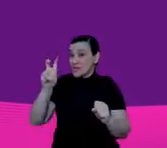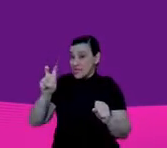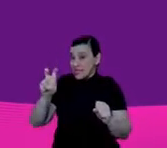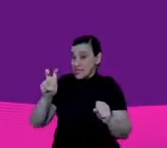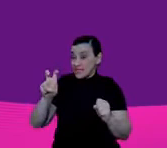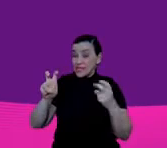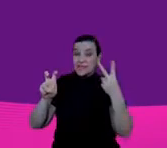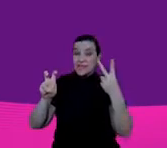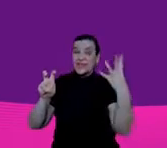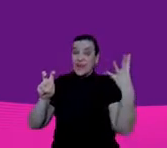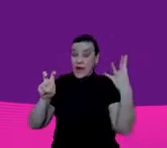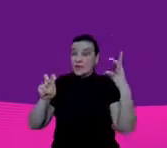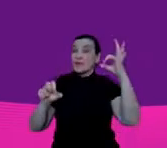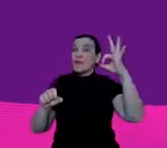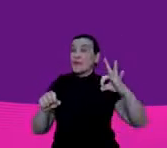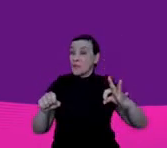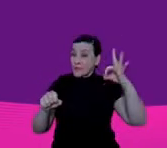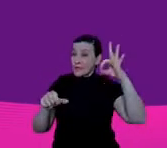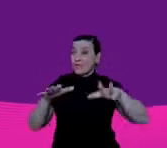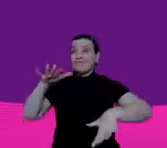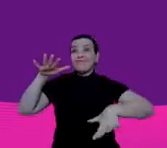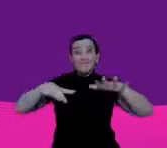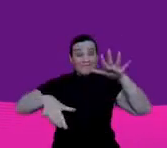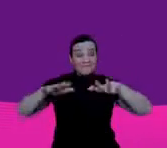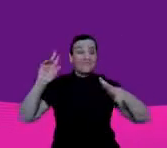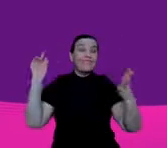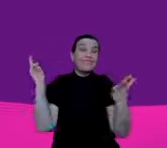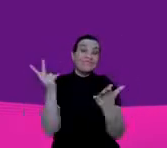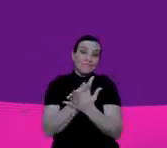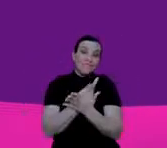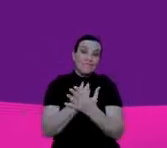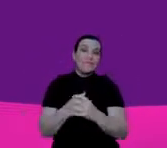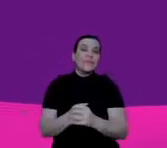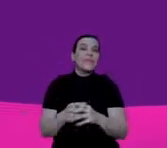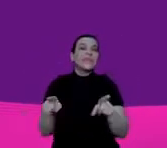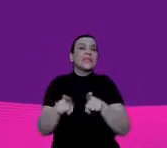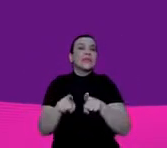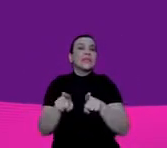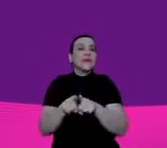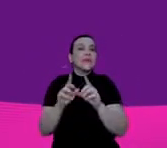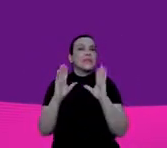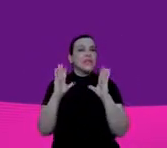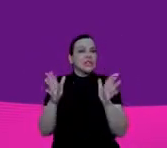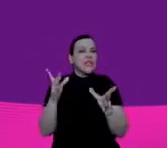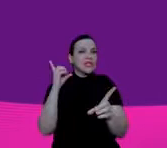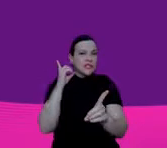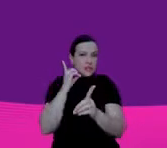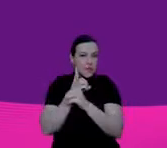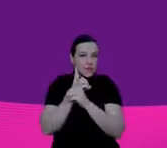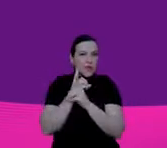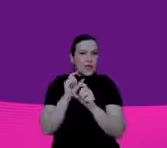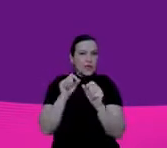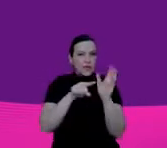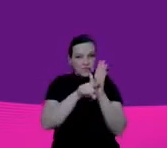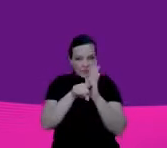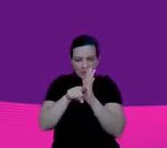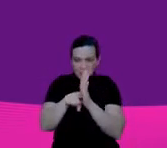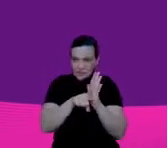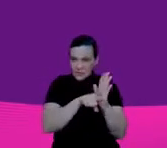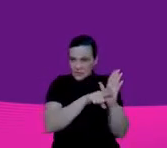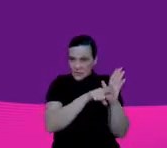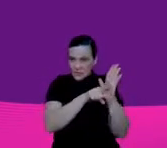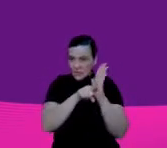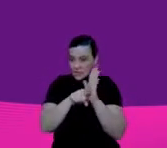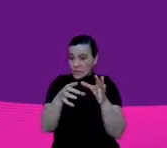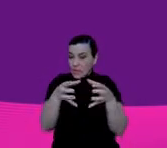bastante coisa, em diferentes séries. O que se sabe também é que quando esse diagnóstico ele é feito por neurologistas